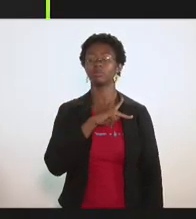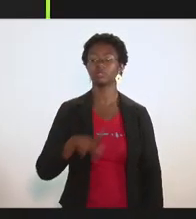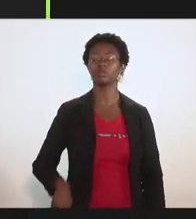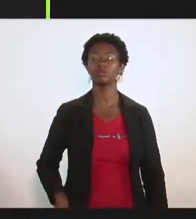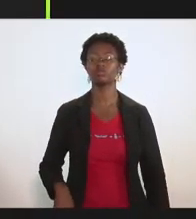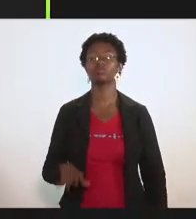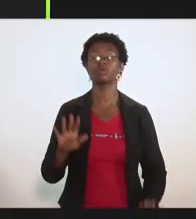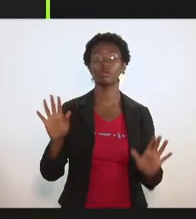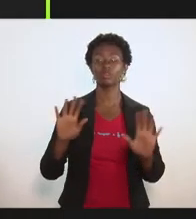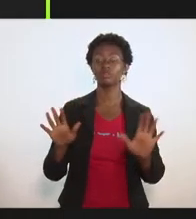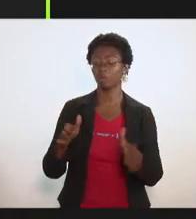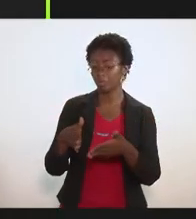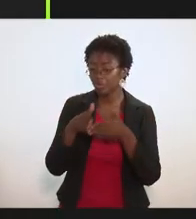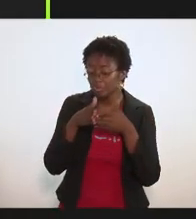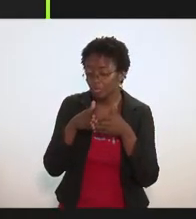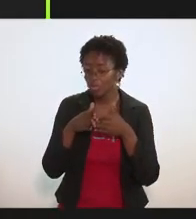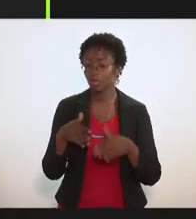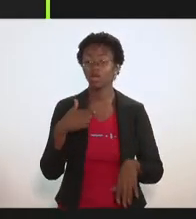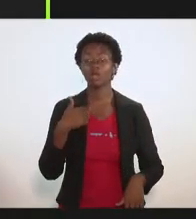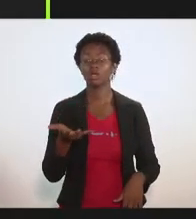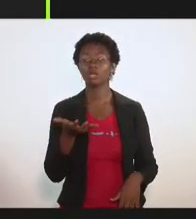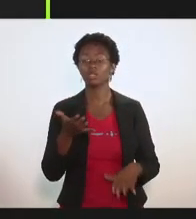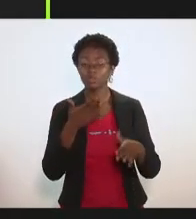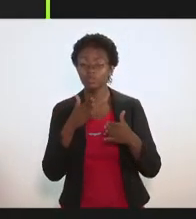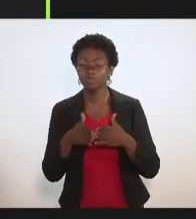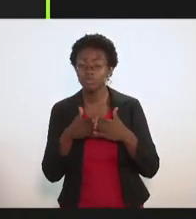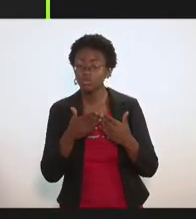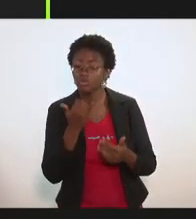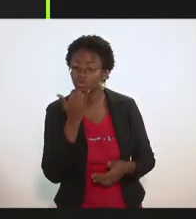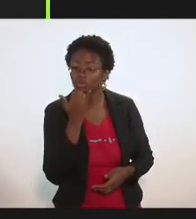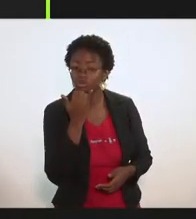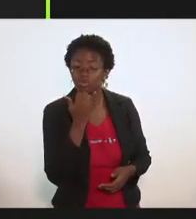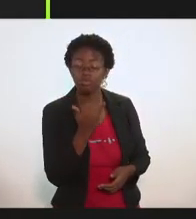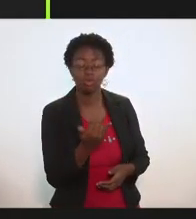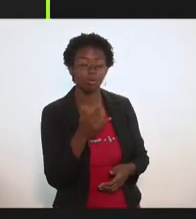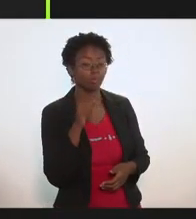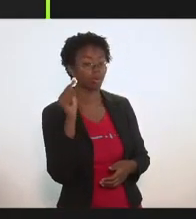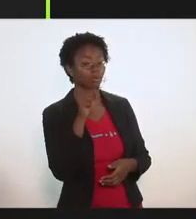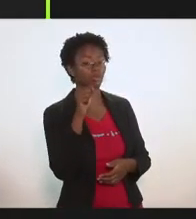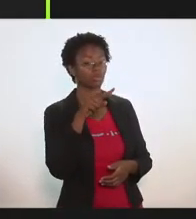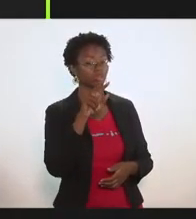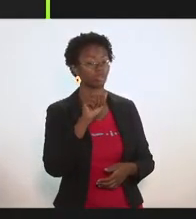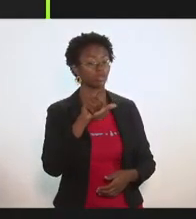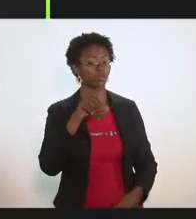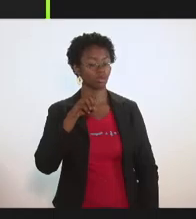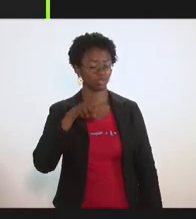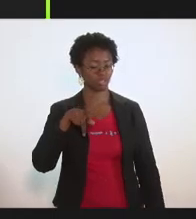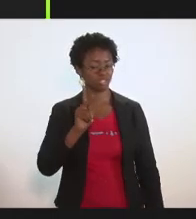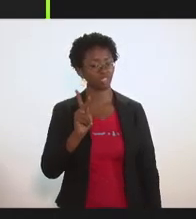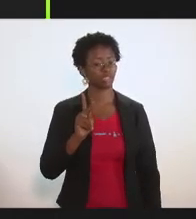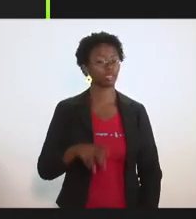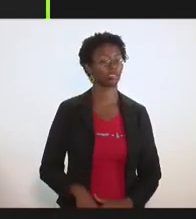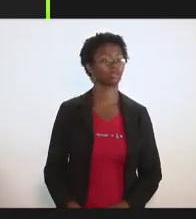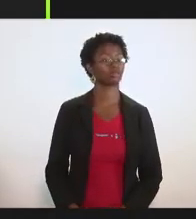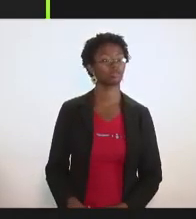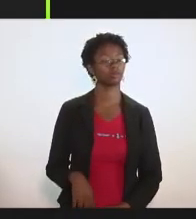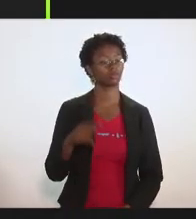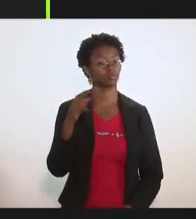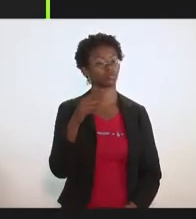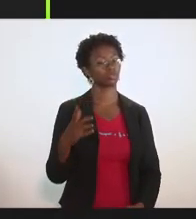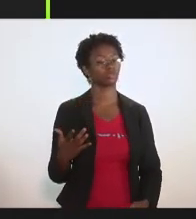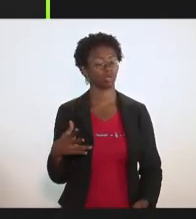Então, é só esse esclarecimento. Devolvo a presidência ao deputado Márcio Pacheco. Obrigado, deputado Luiz